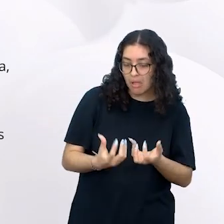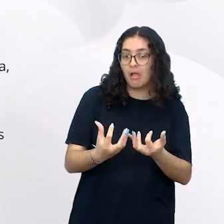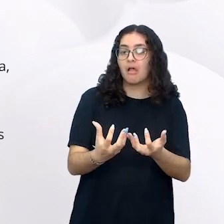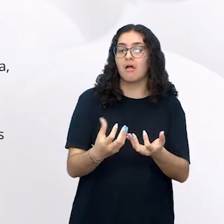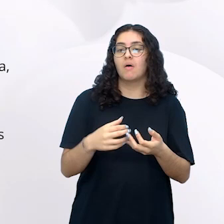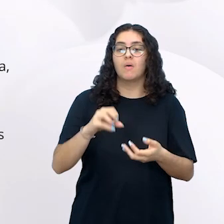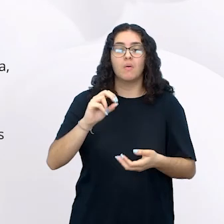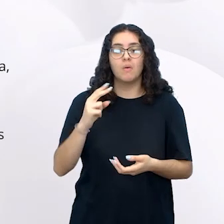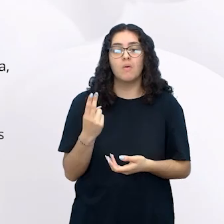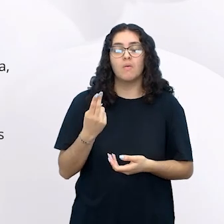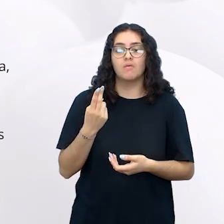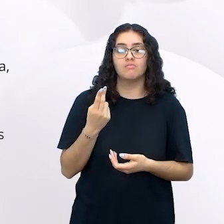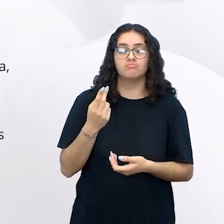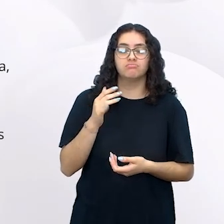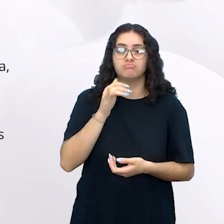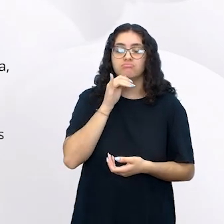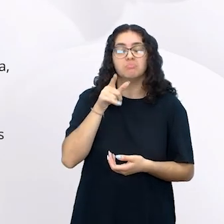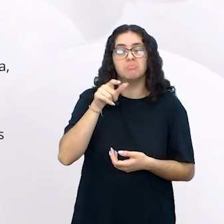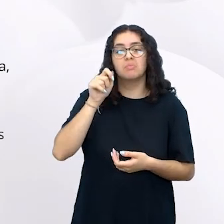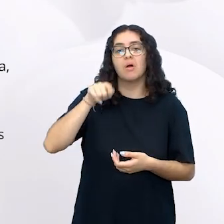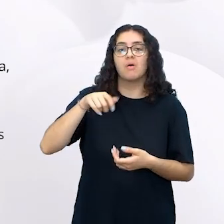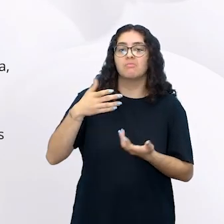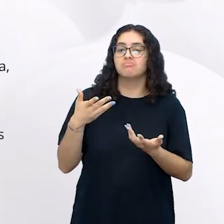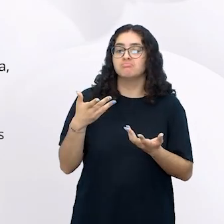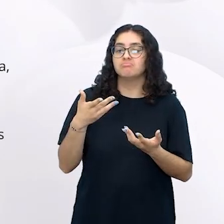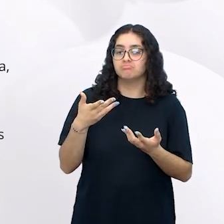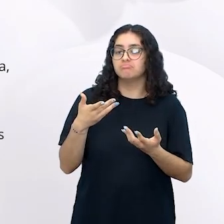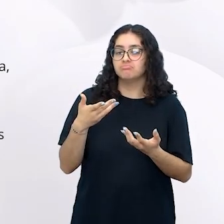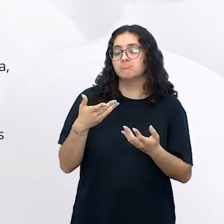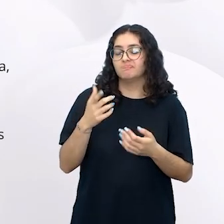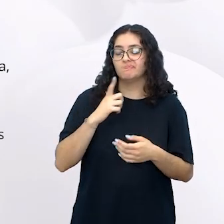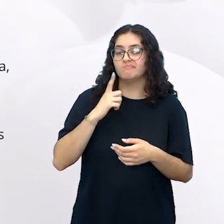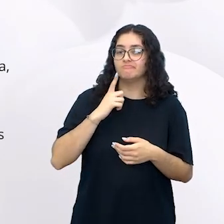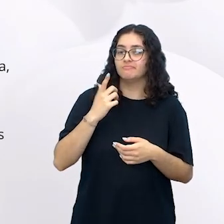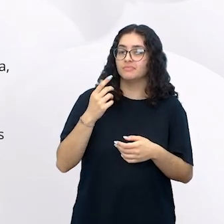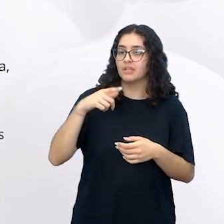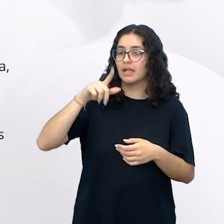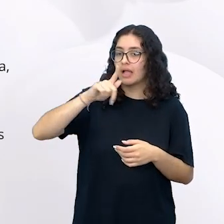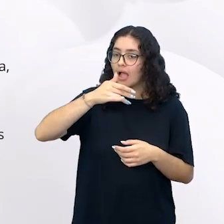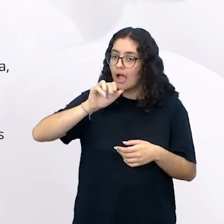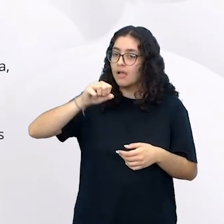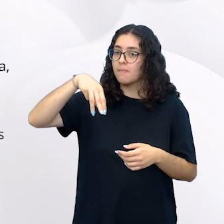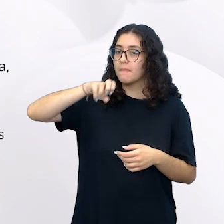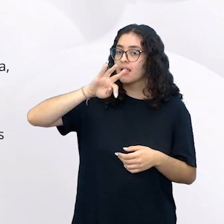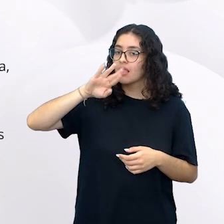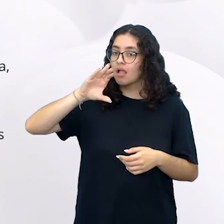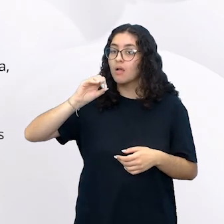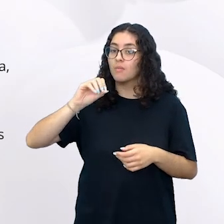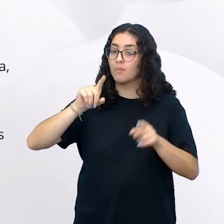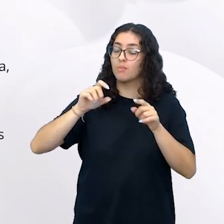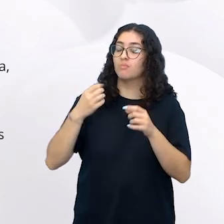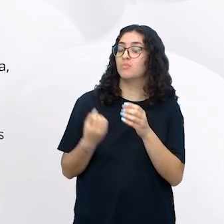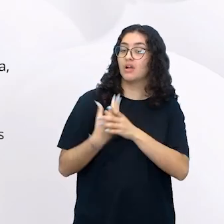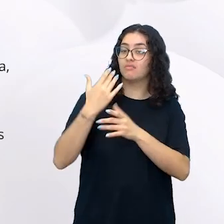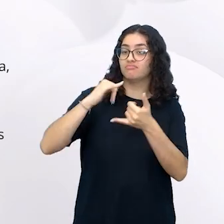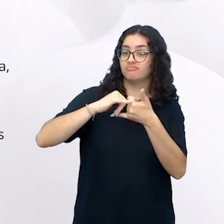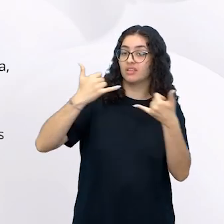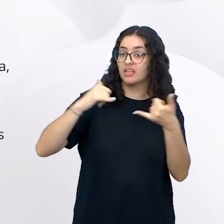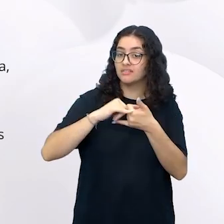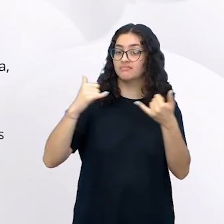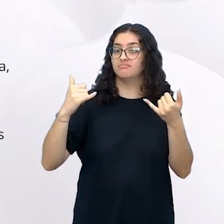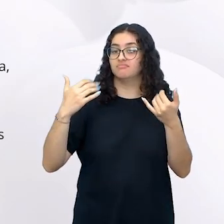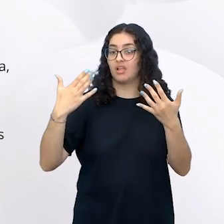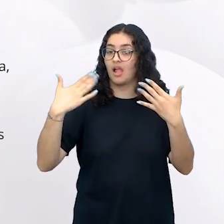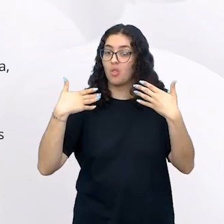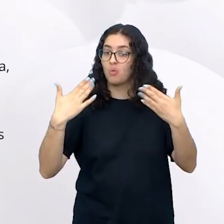digestão anaeróbica, né, onde você pode até gerar gás de metano que pode gerar energia de calor, enfim,